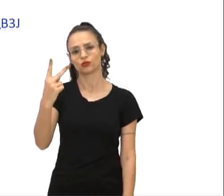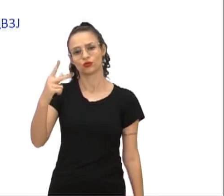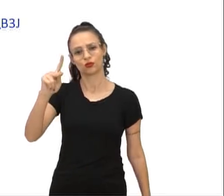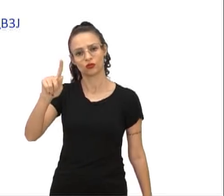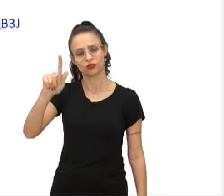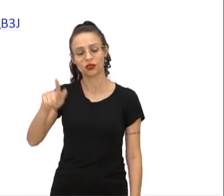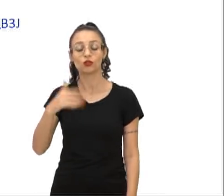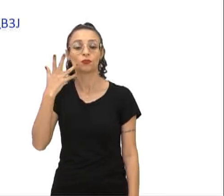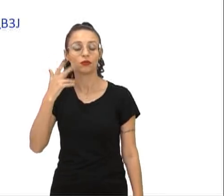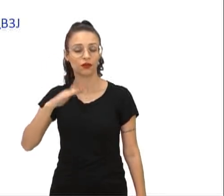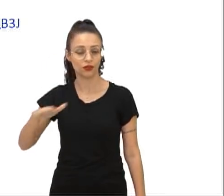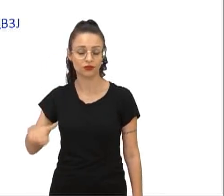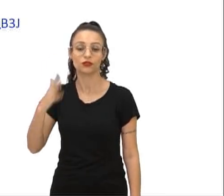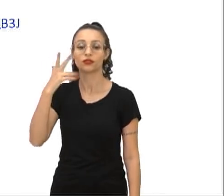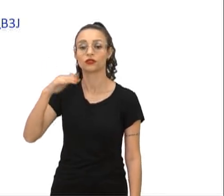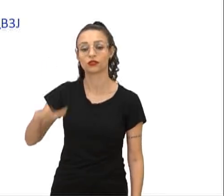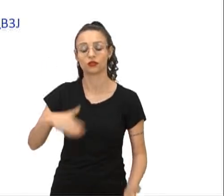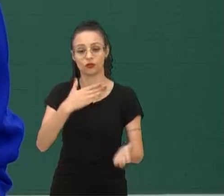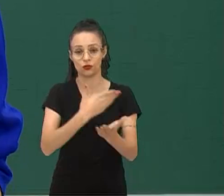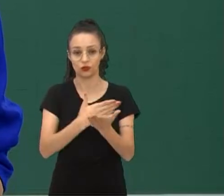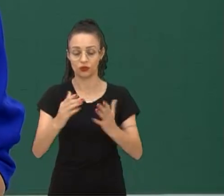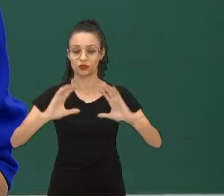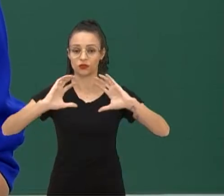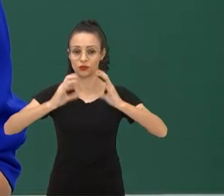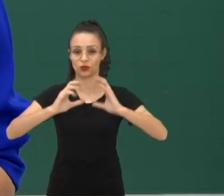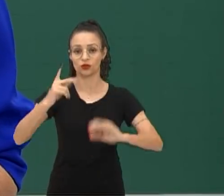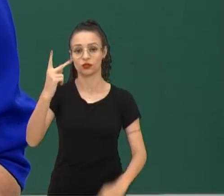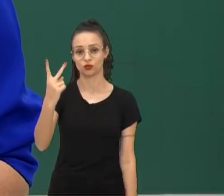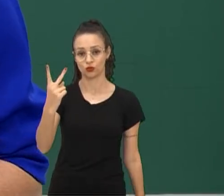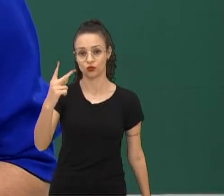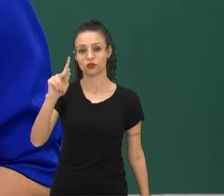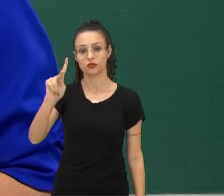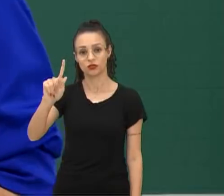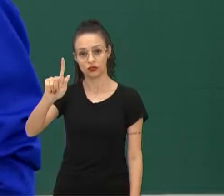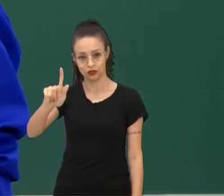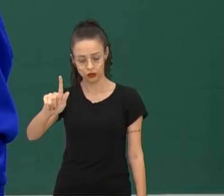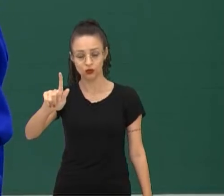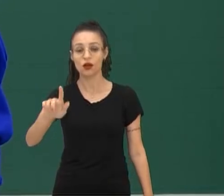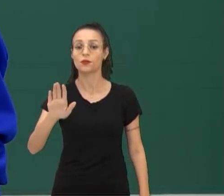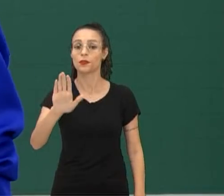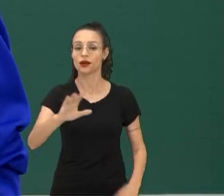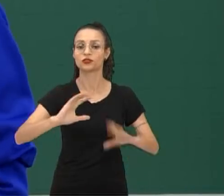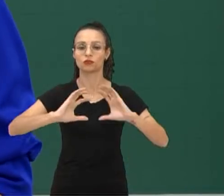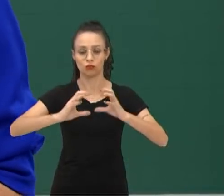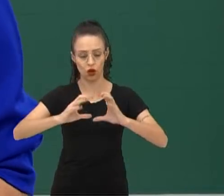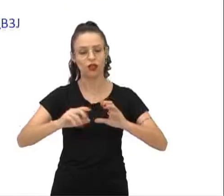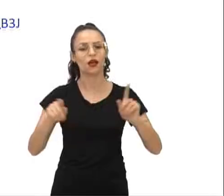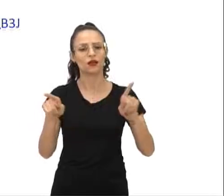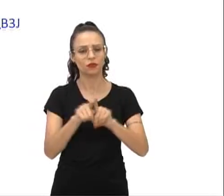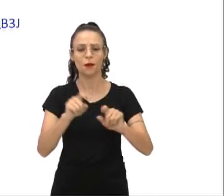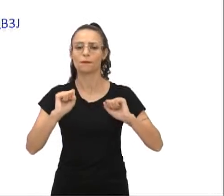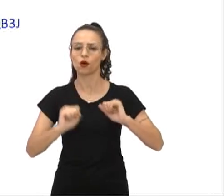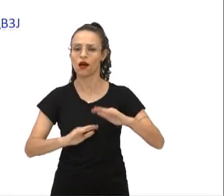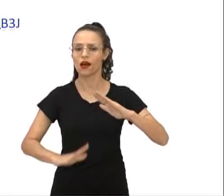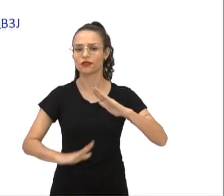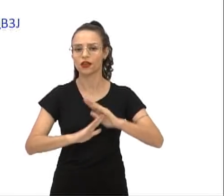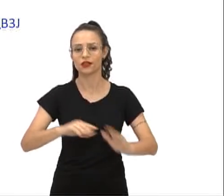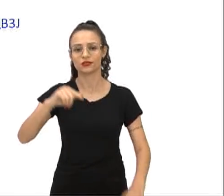para crianças, então as crianças começam com uma bola de 2 quilos somente, mas a bola pode chegar até